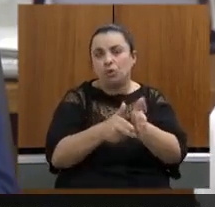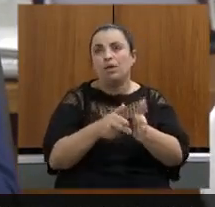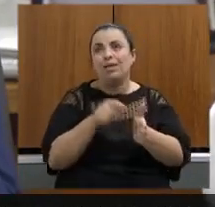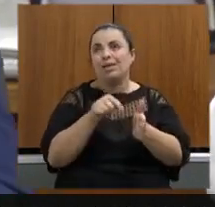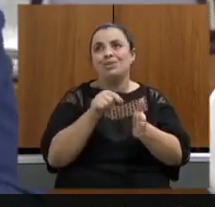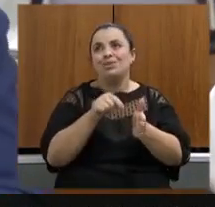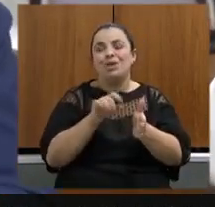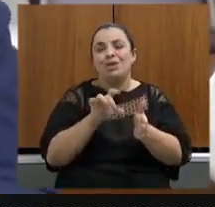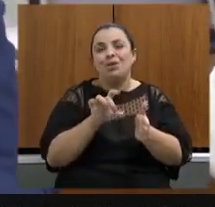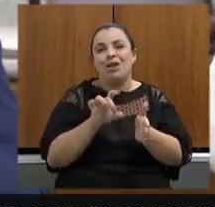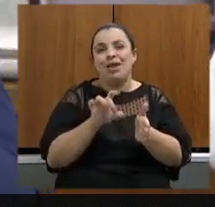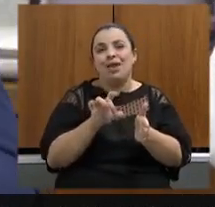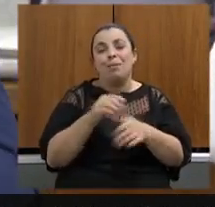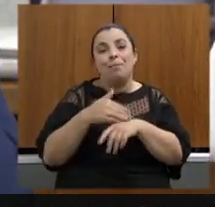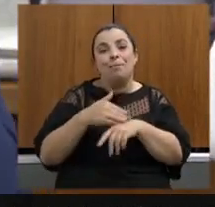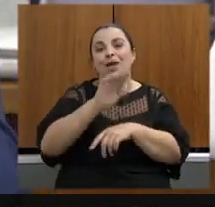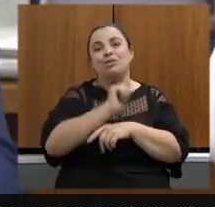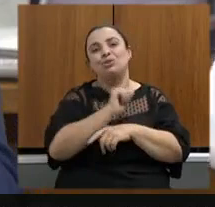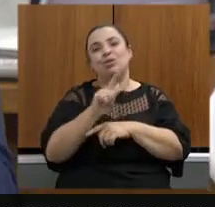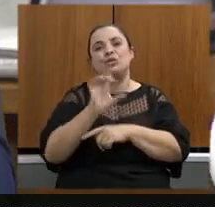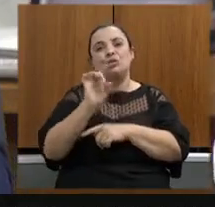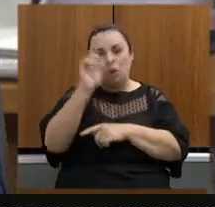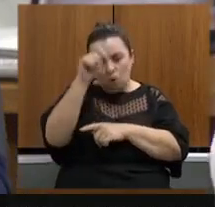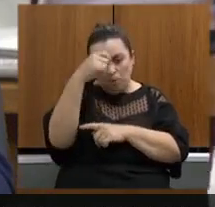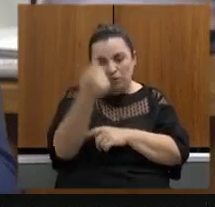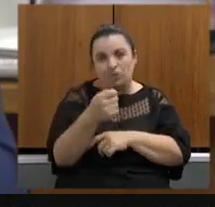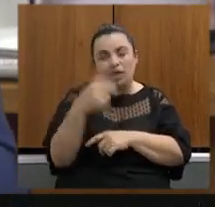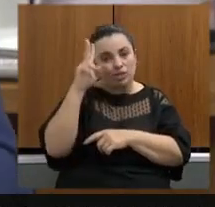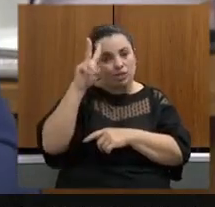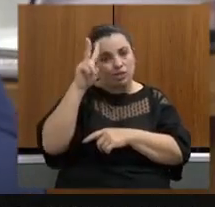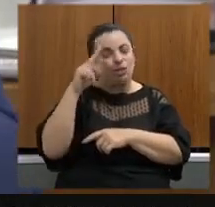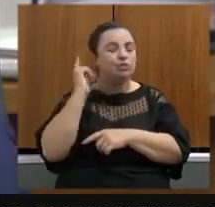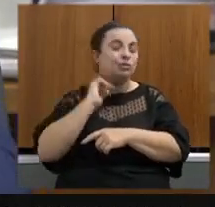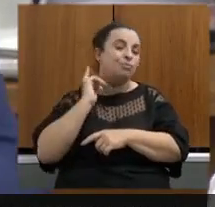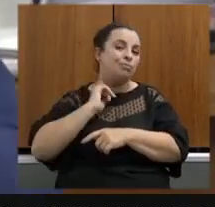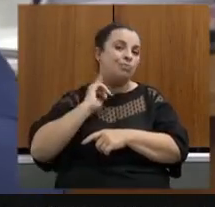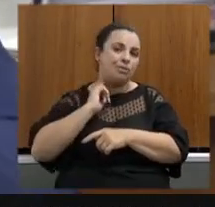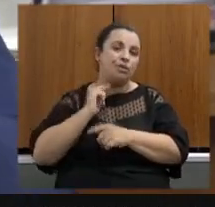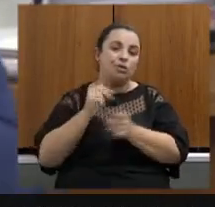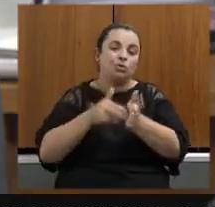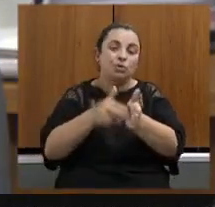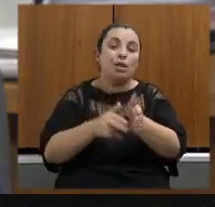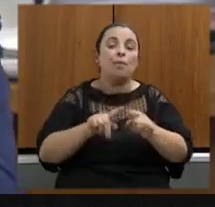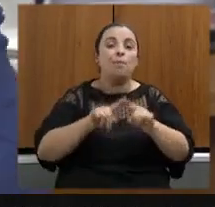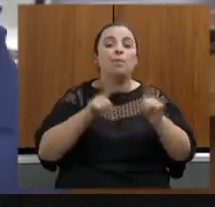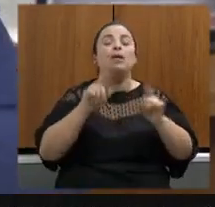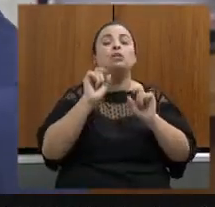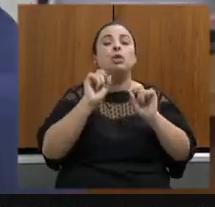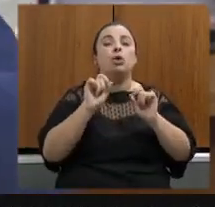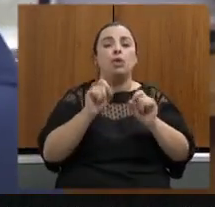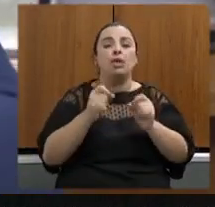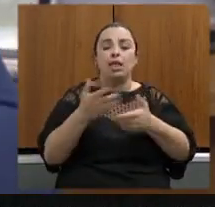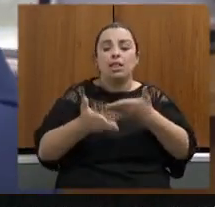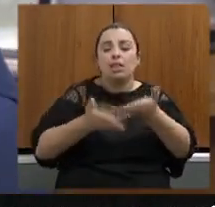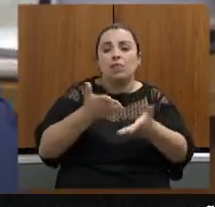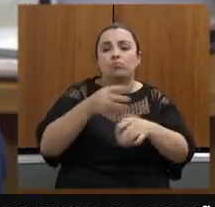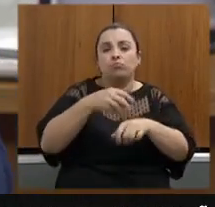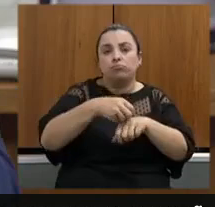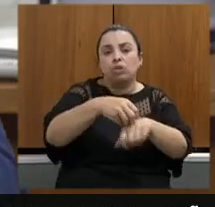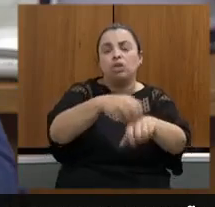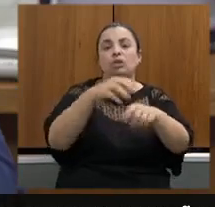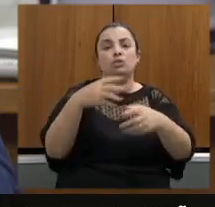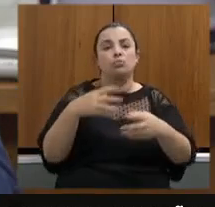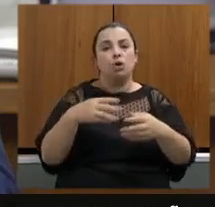homenagear a nossa história de Minas com os trens mas sim tratar desenvolvimento de eficiência no transporte de